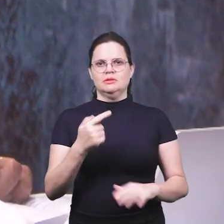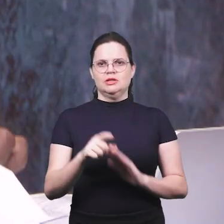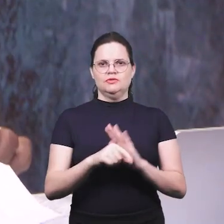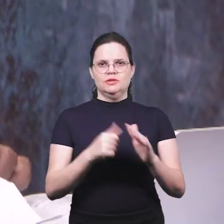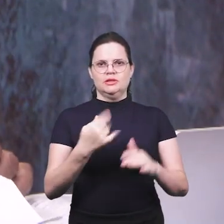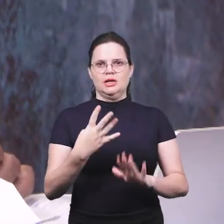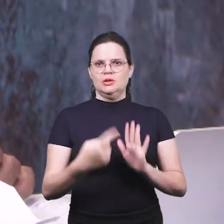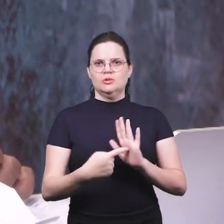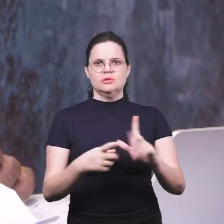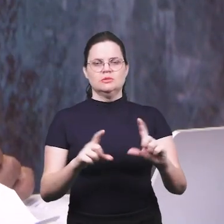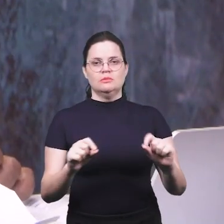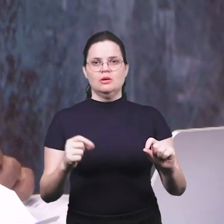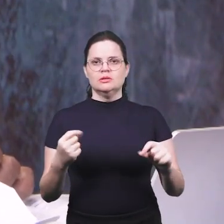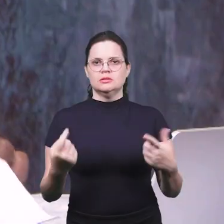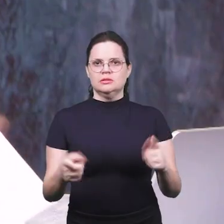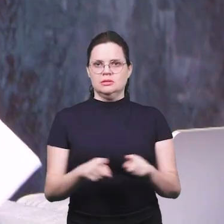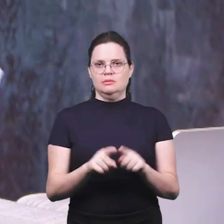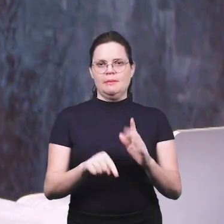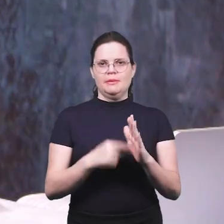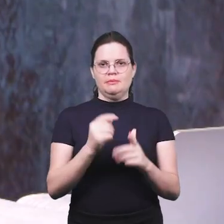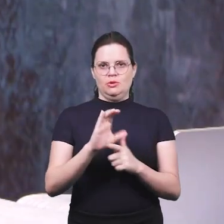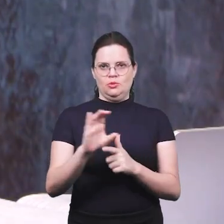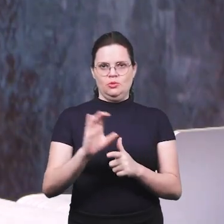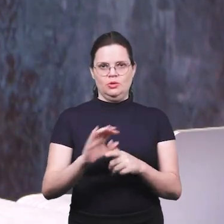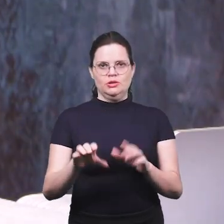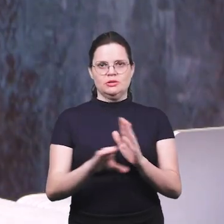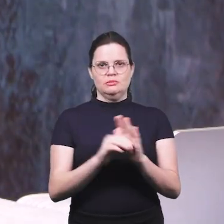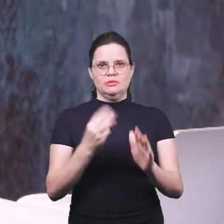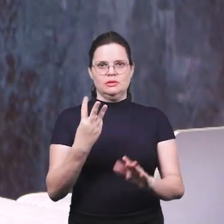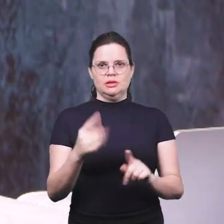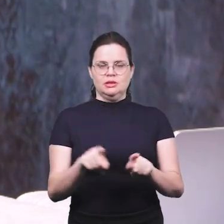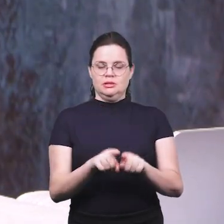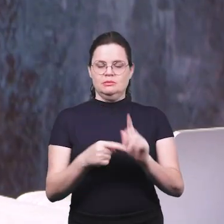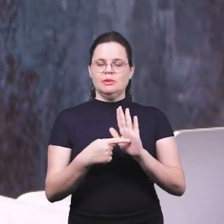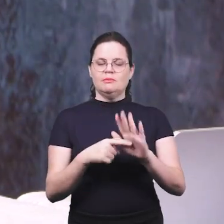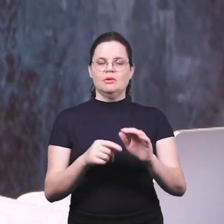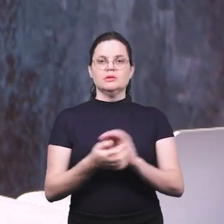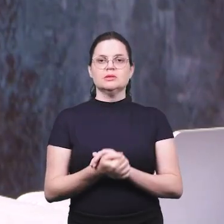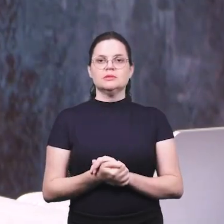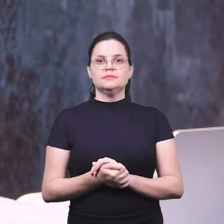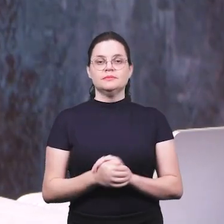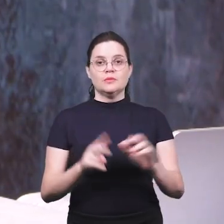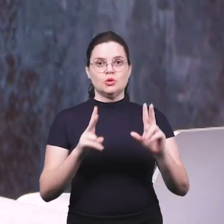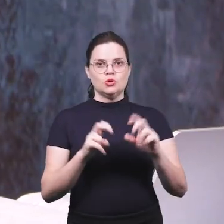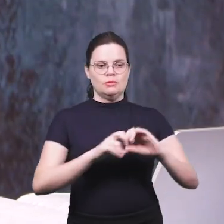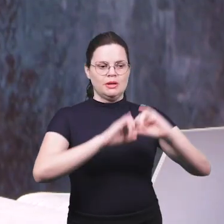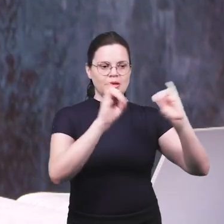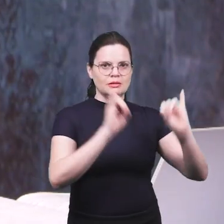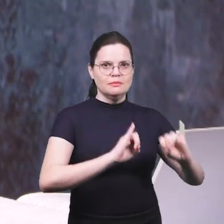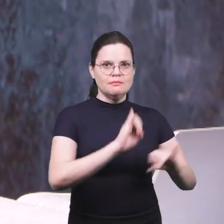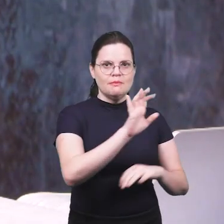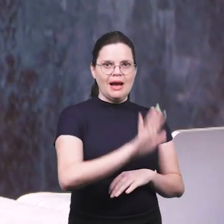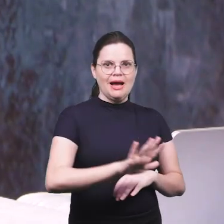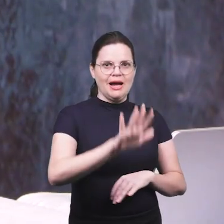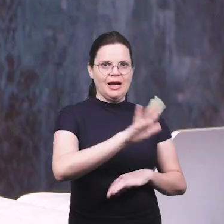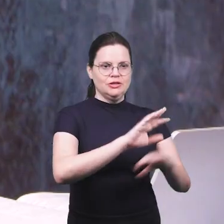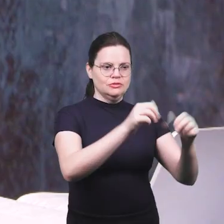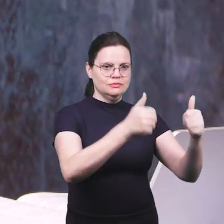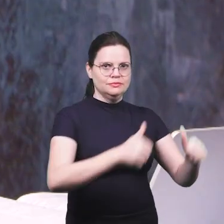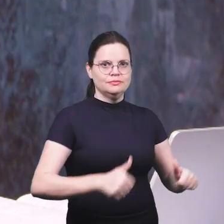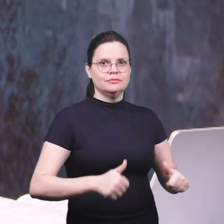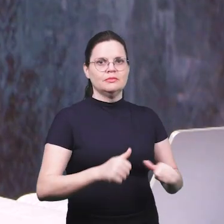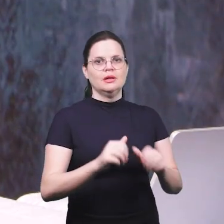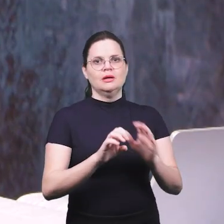isso, já falamos sobre isso aqui, 1 Coríntios 3 também. Agora aqui também sobre a veneração a imagens, Êxodo